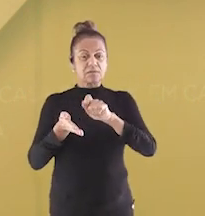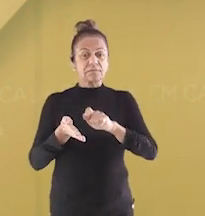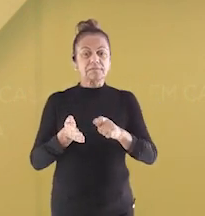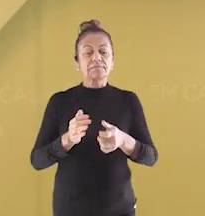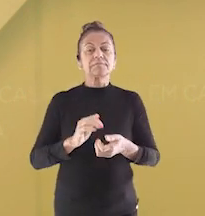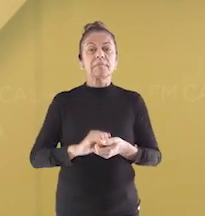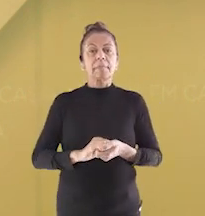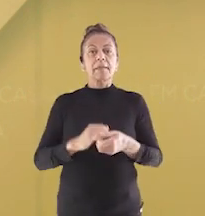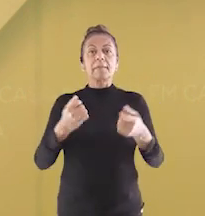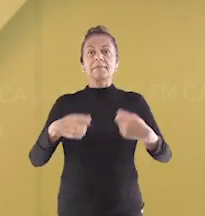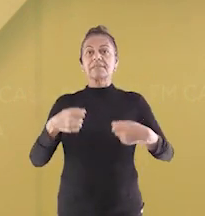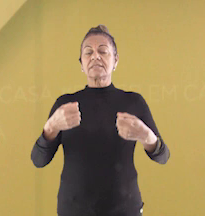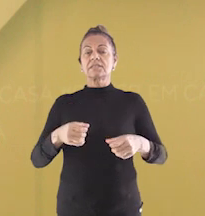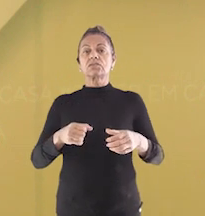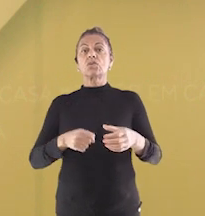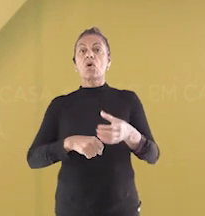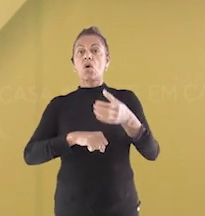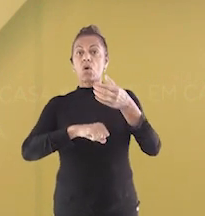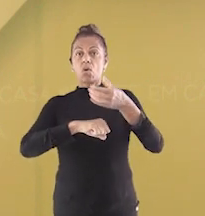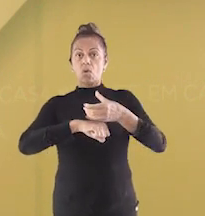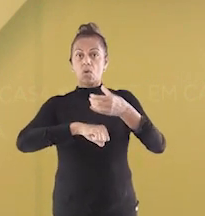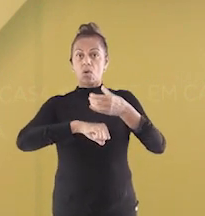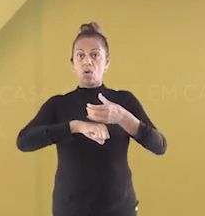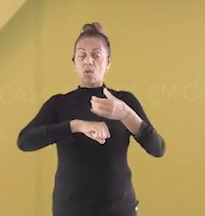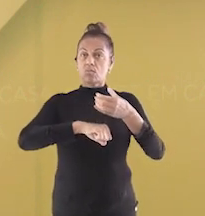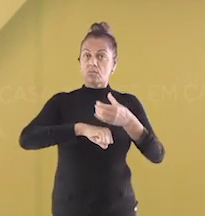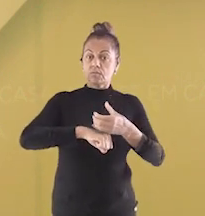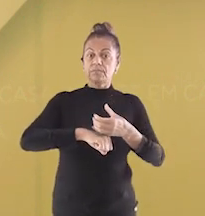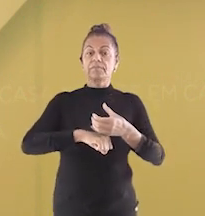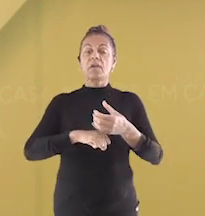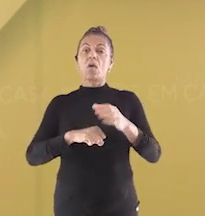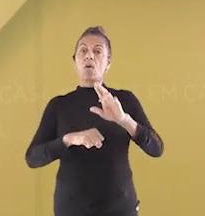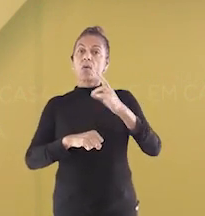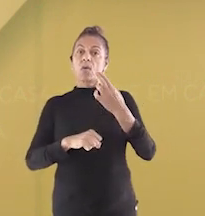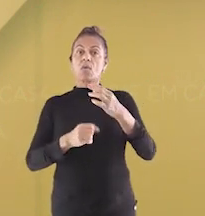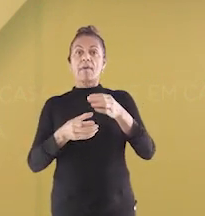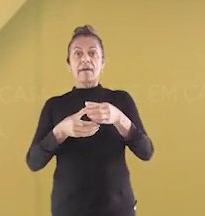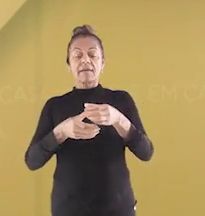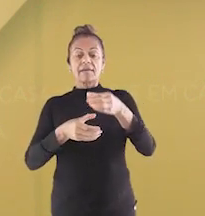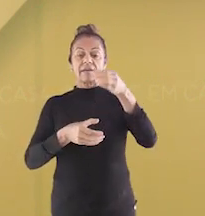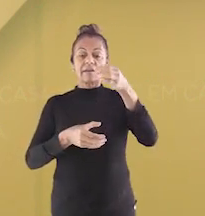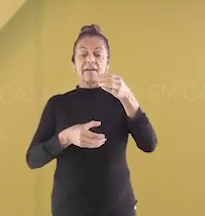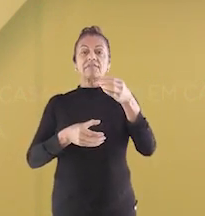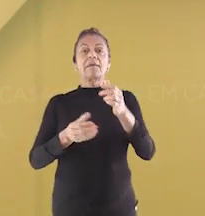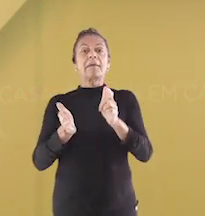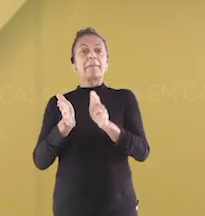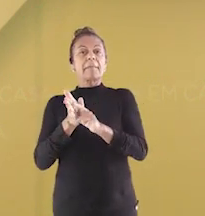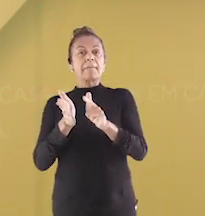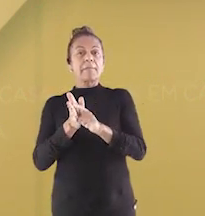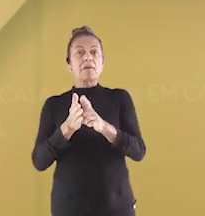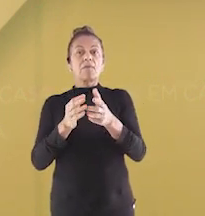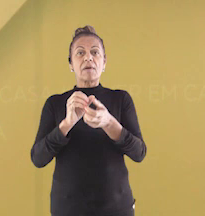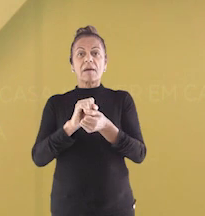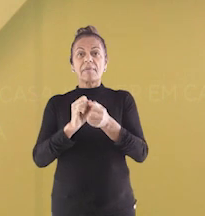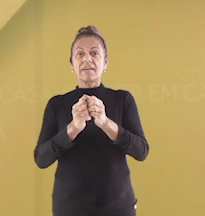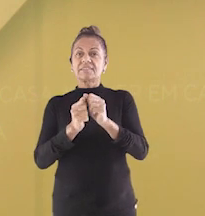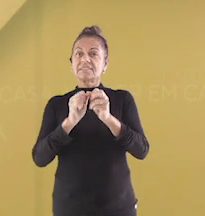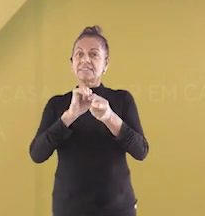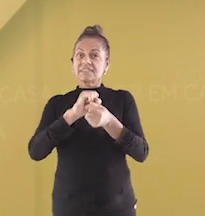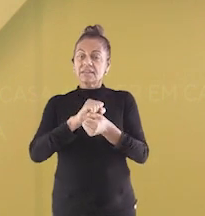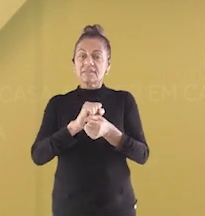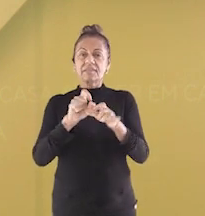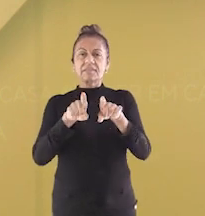uma garrafinha. Papel para amassar e fazer o corpo do nosso vulcão. Também podemos usar sacolinho de